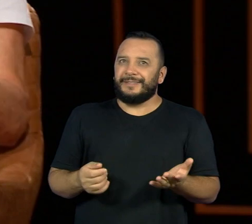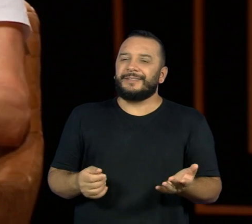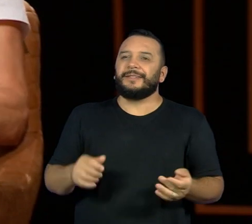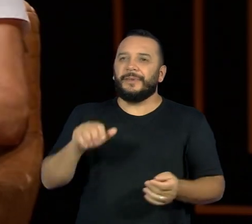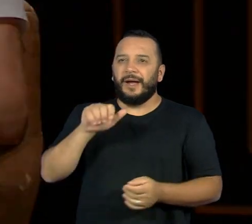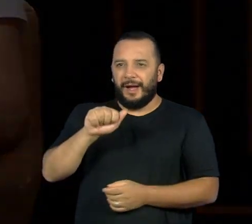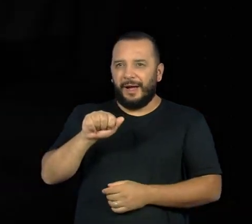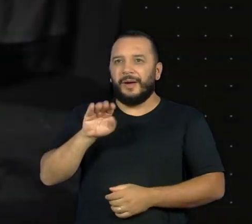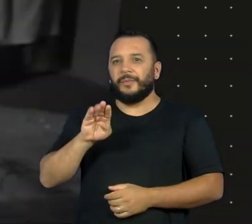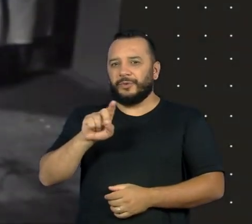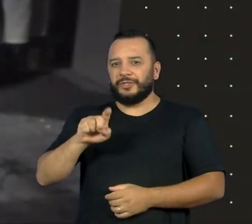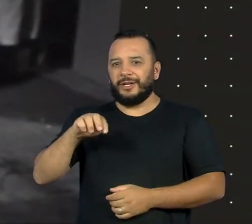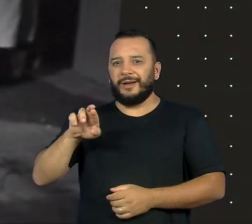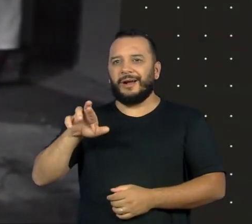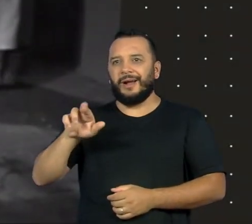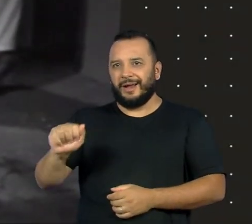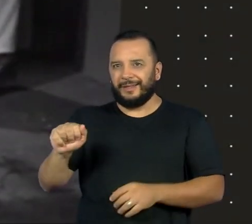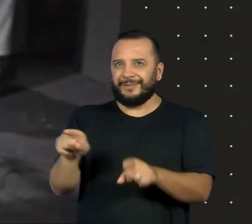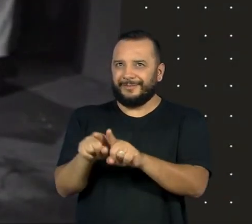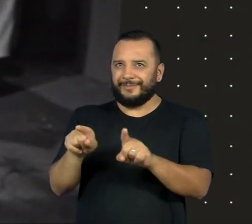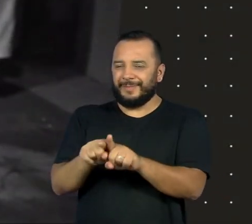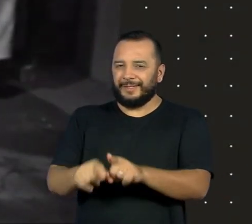Abu também.